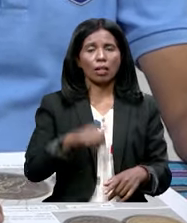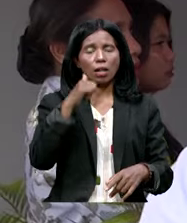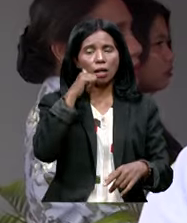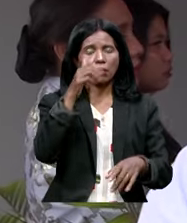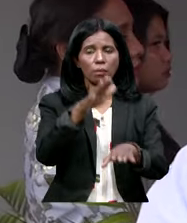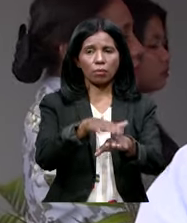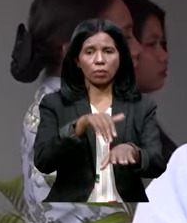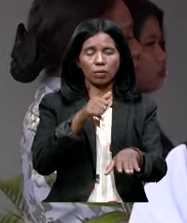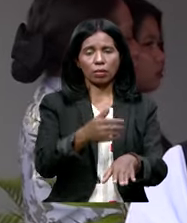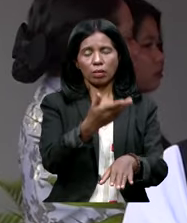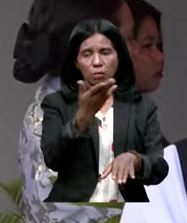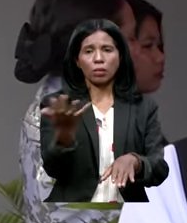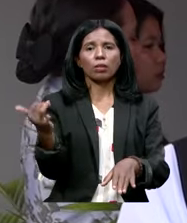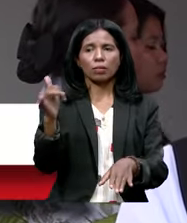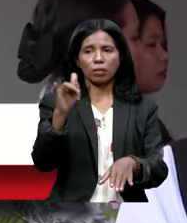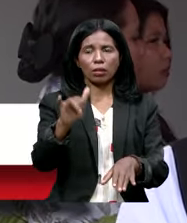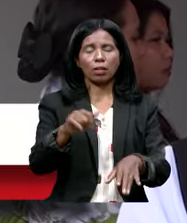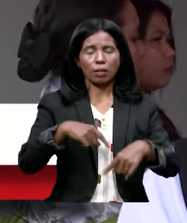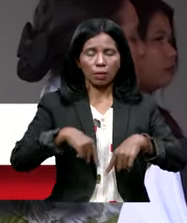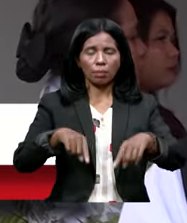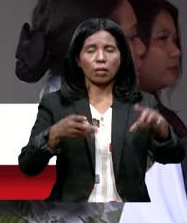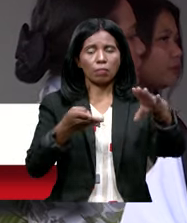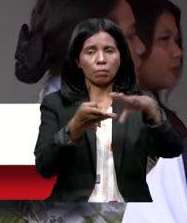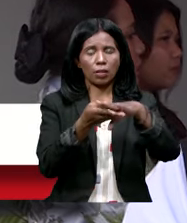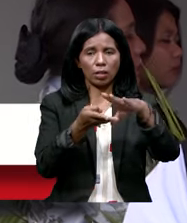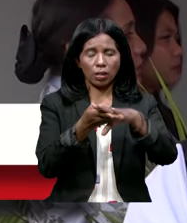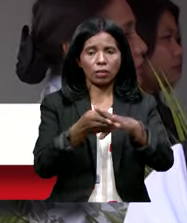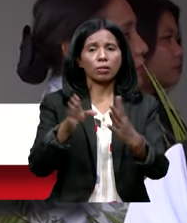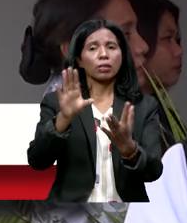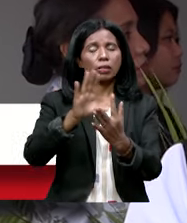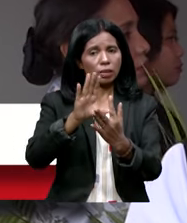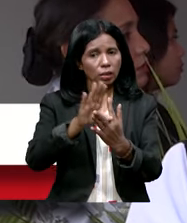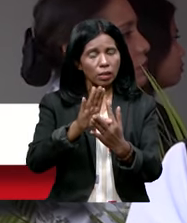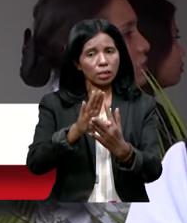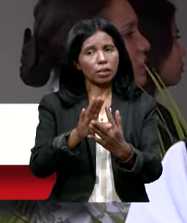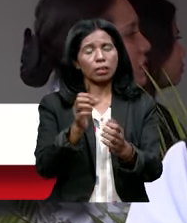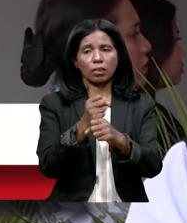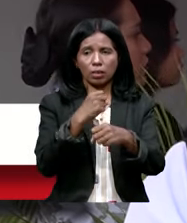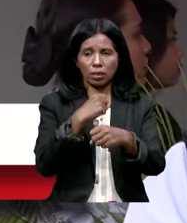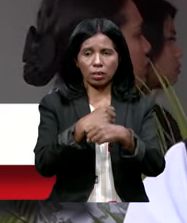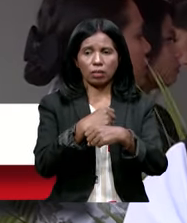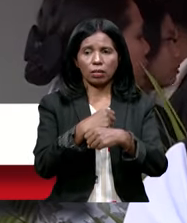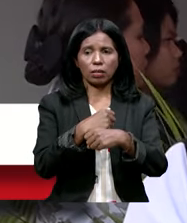Itabotsira, Aban Itabotsira ba Banco Central e a nevama ka Banco Central se halo